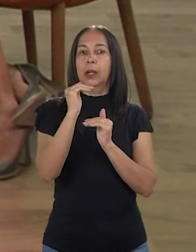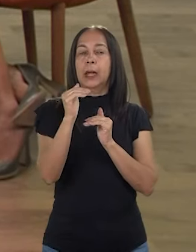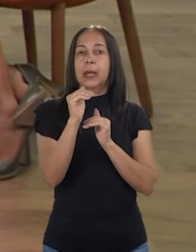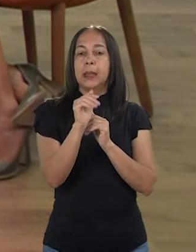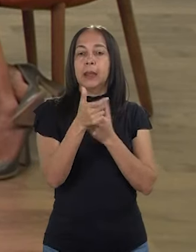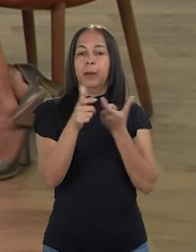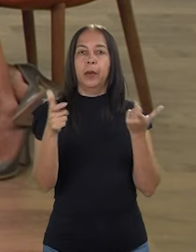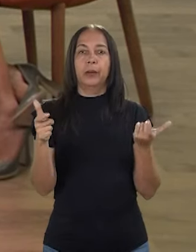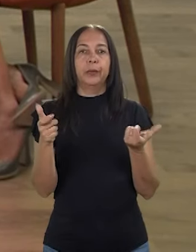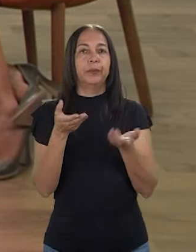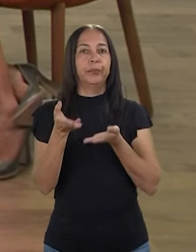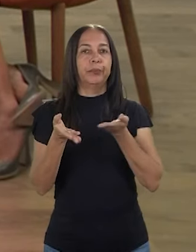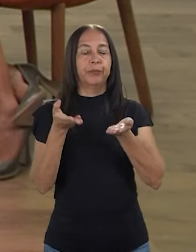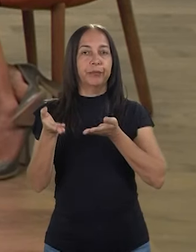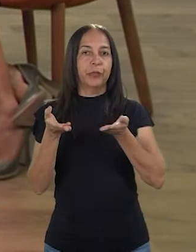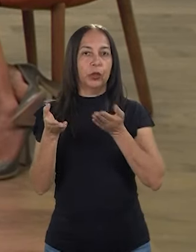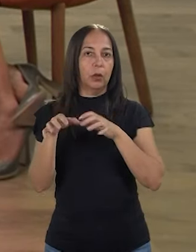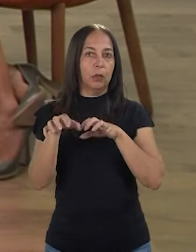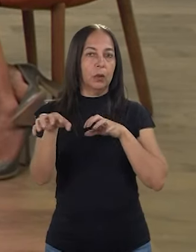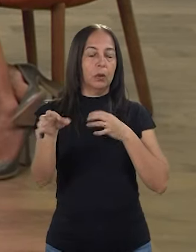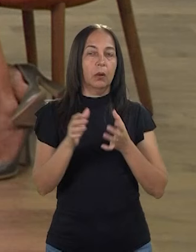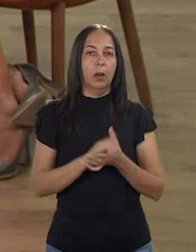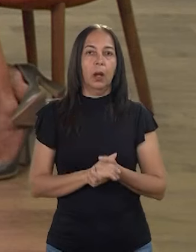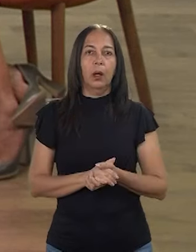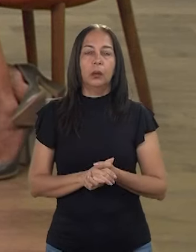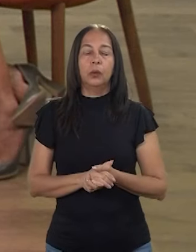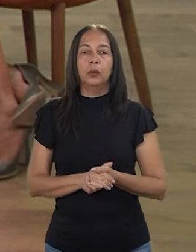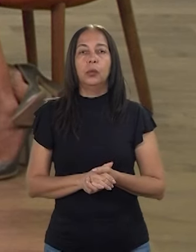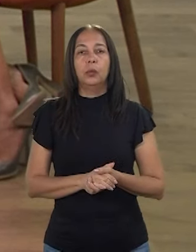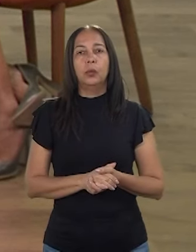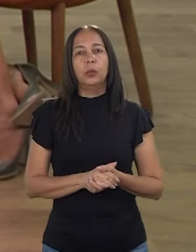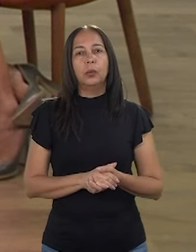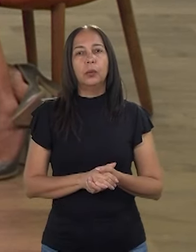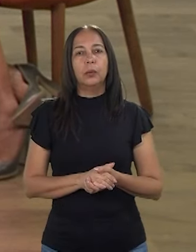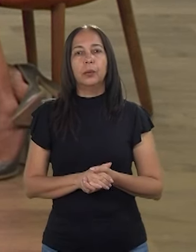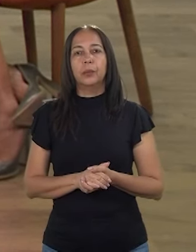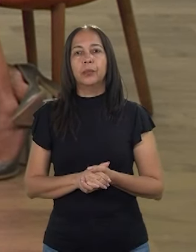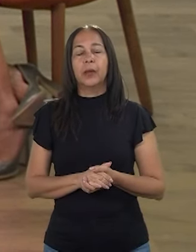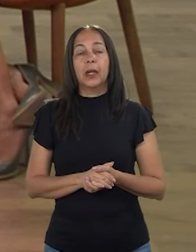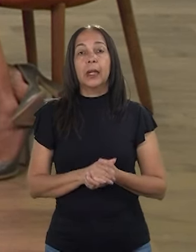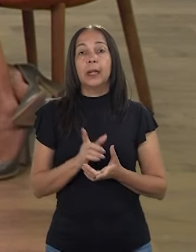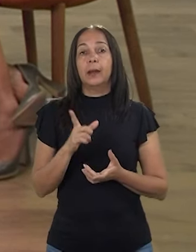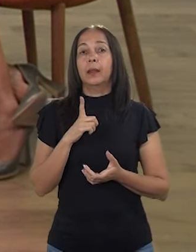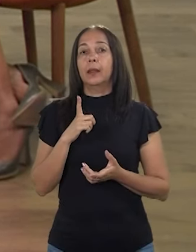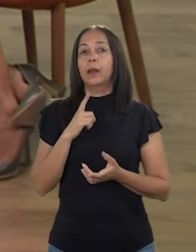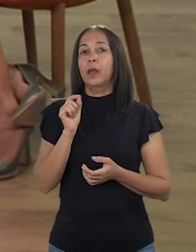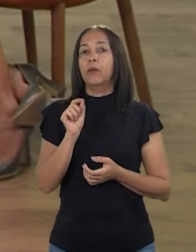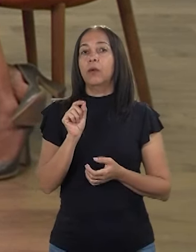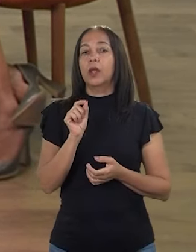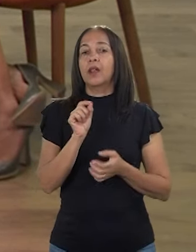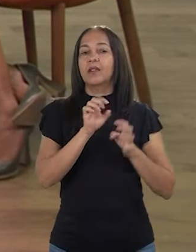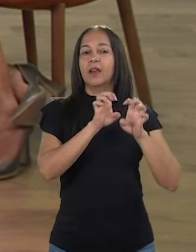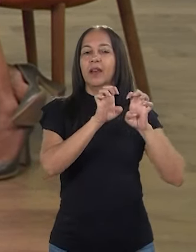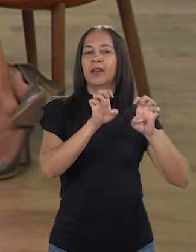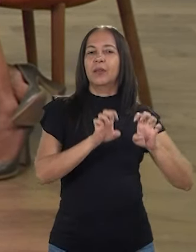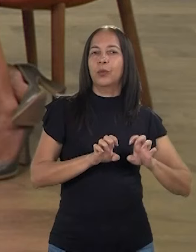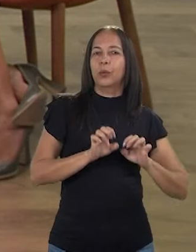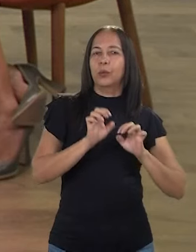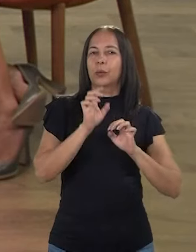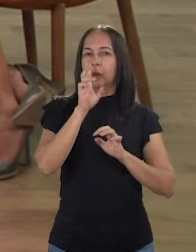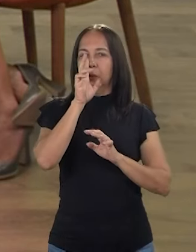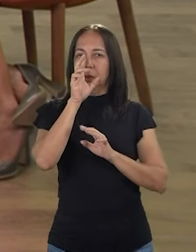muitos dos serviços onlines hoje em dia eh fez com que esse esse essa estrutura de poder né